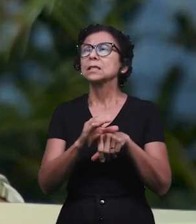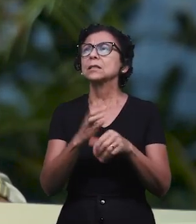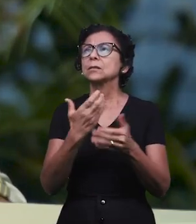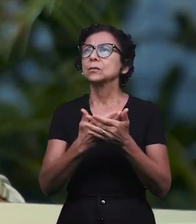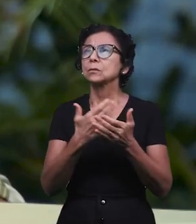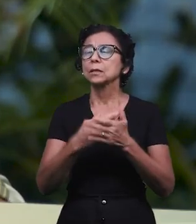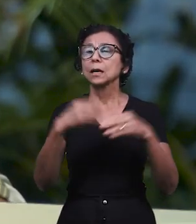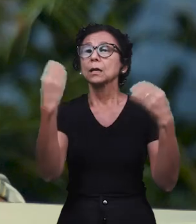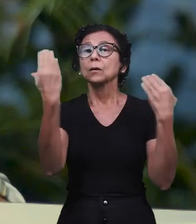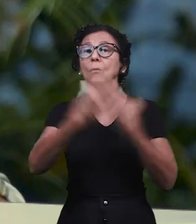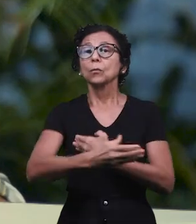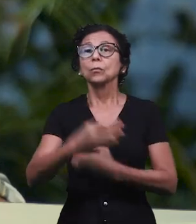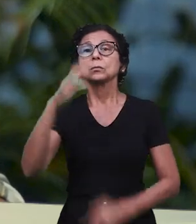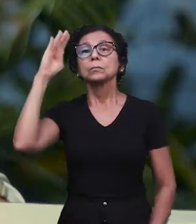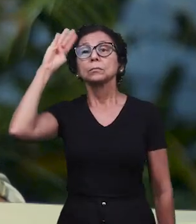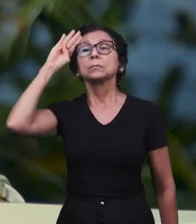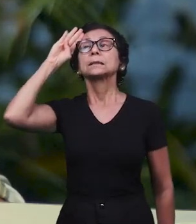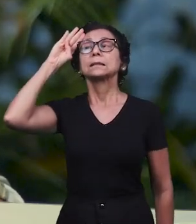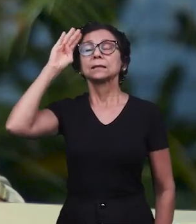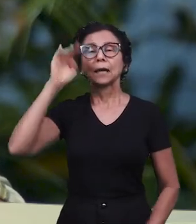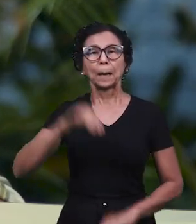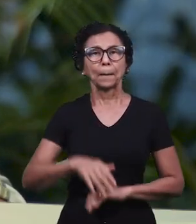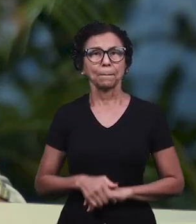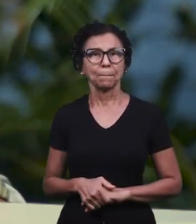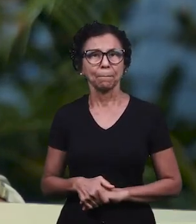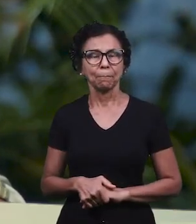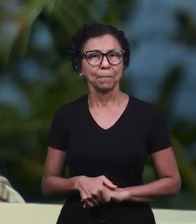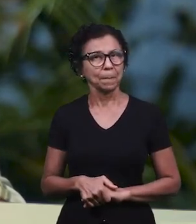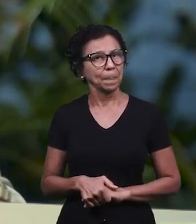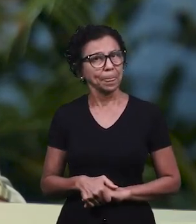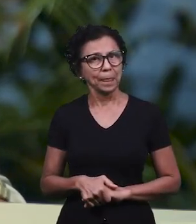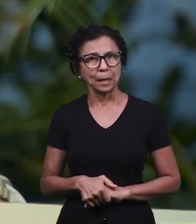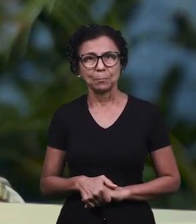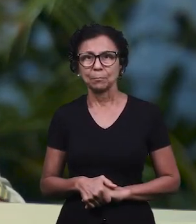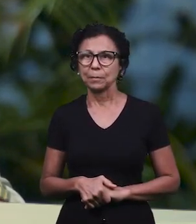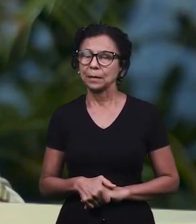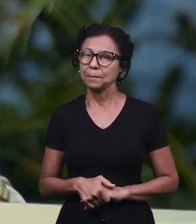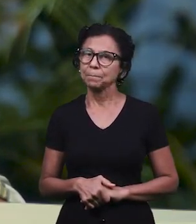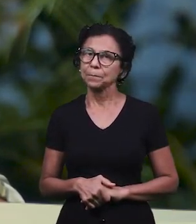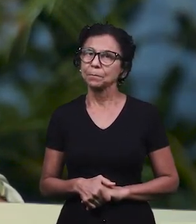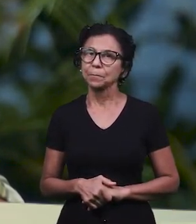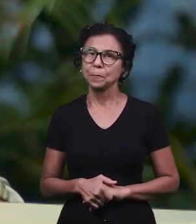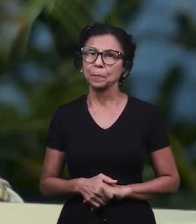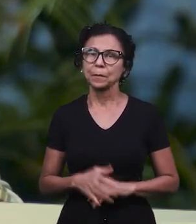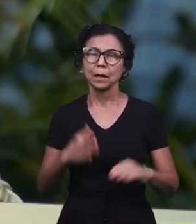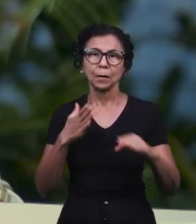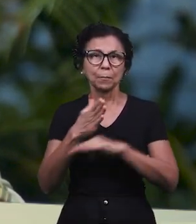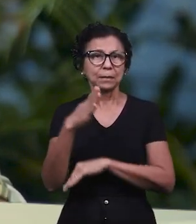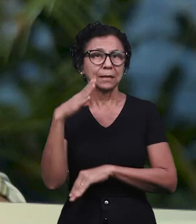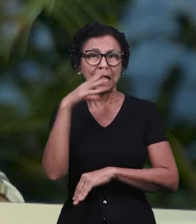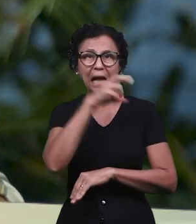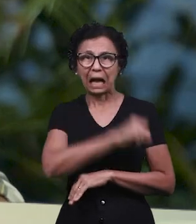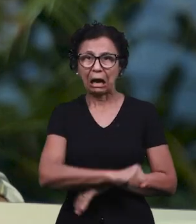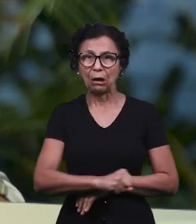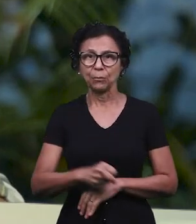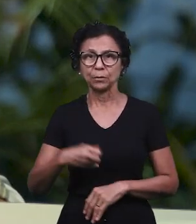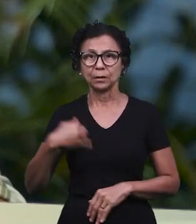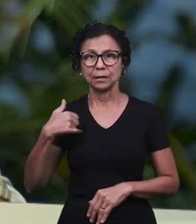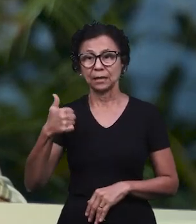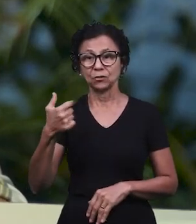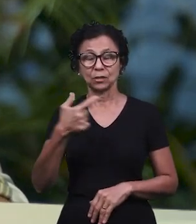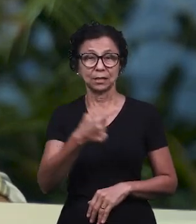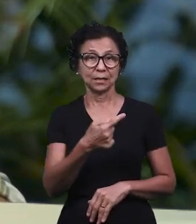concurso, para que o quanto antes a gente passar, é melhor. Eu, por exemplo, passei com 17 anos, foi o primeiro emprego